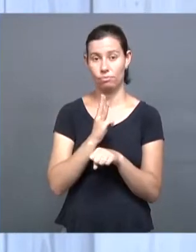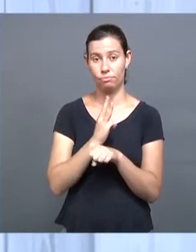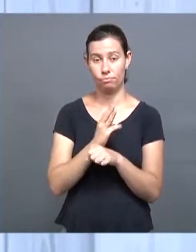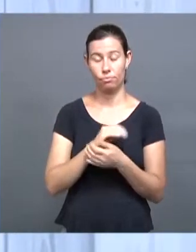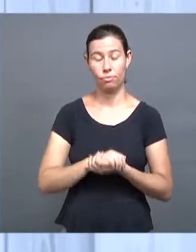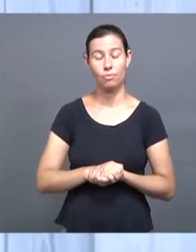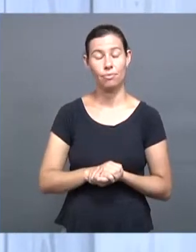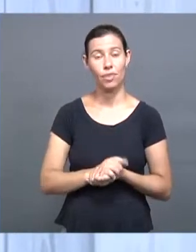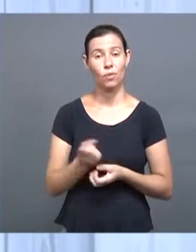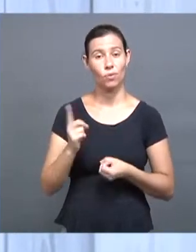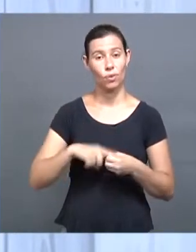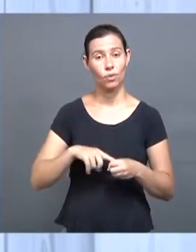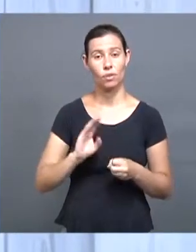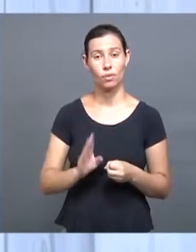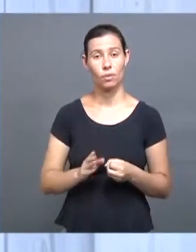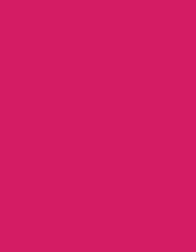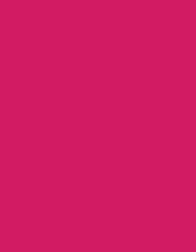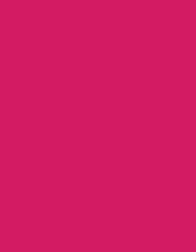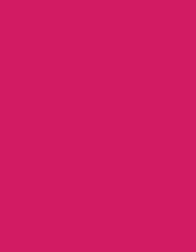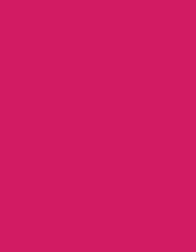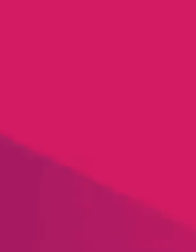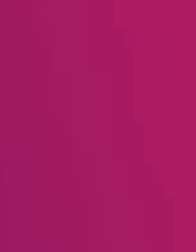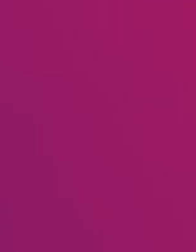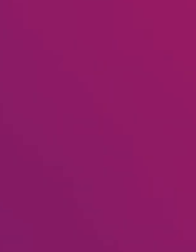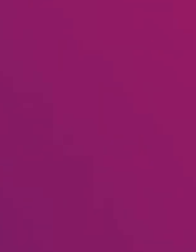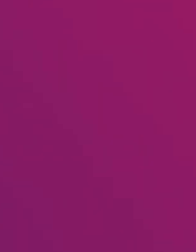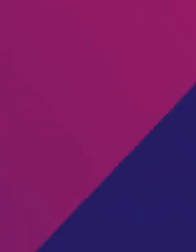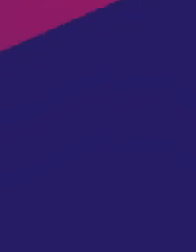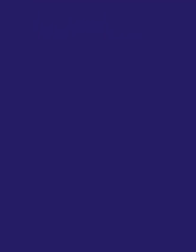996397880. Voltamos já já.